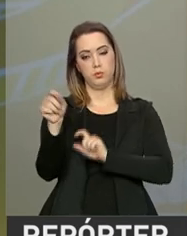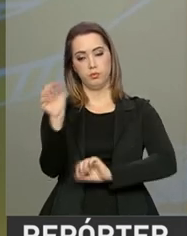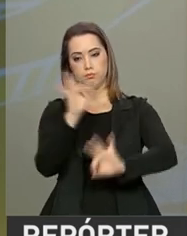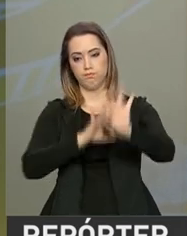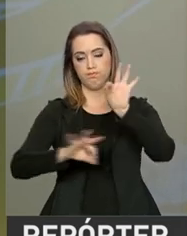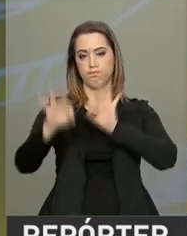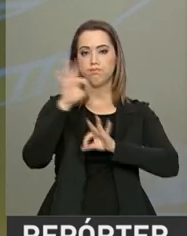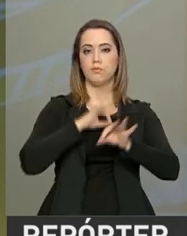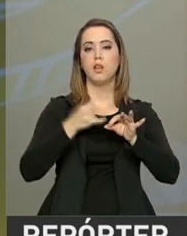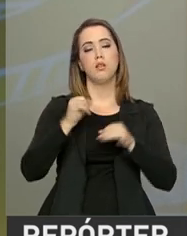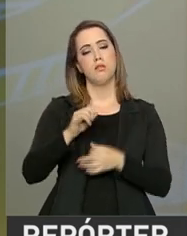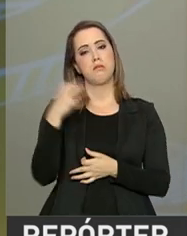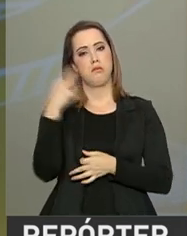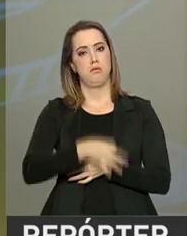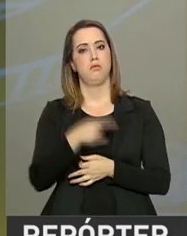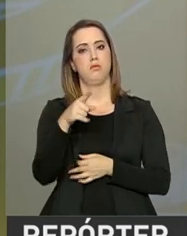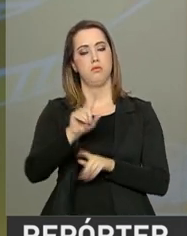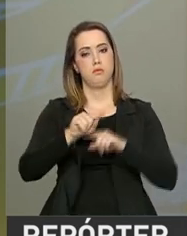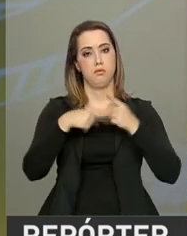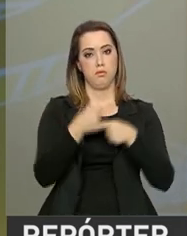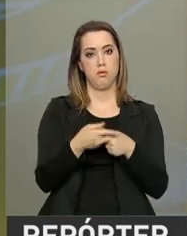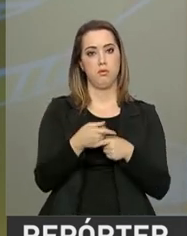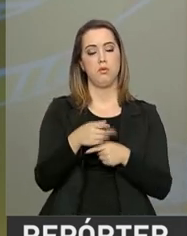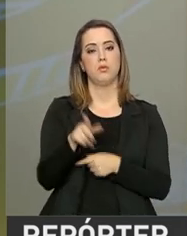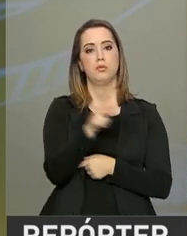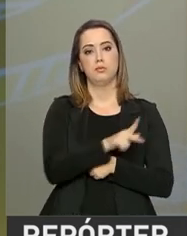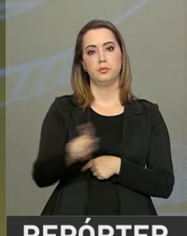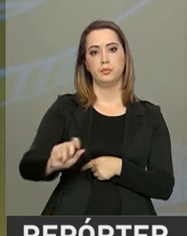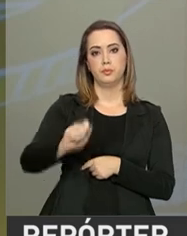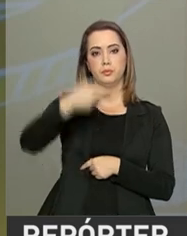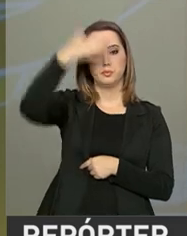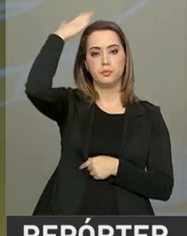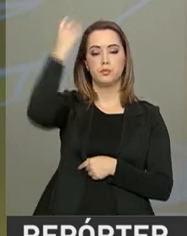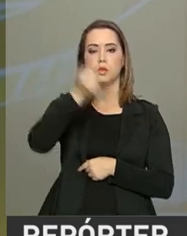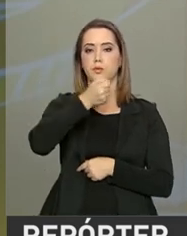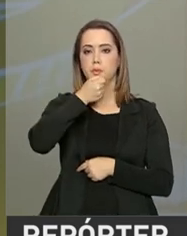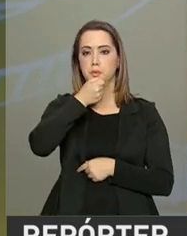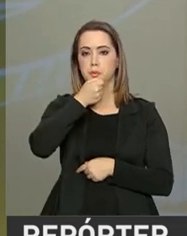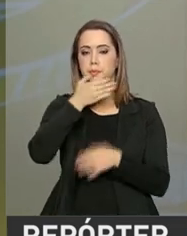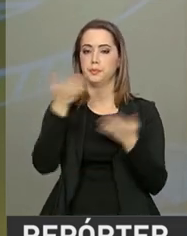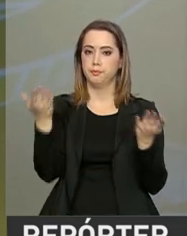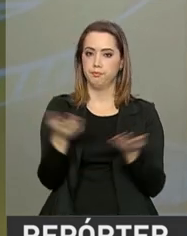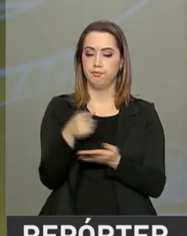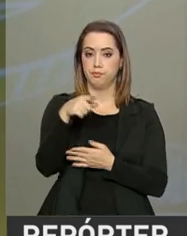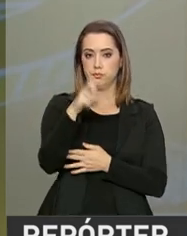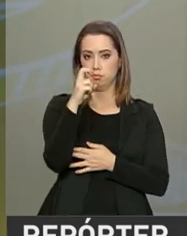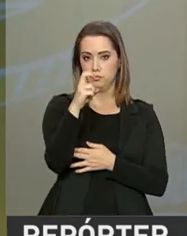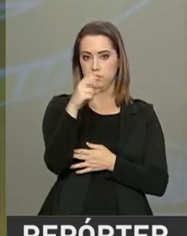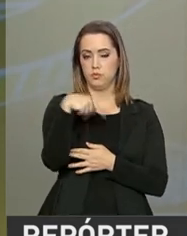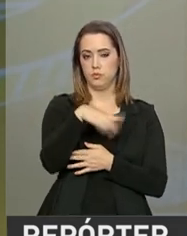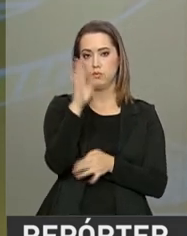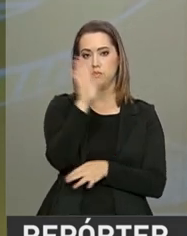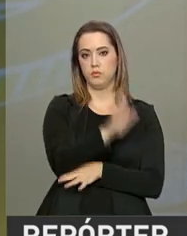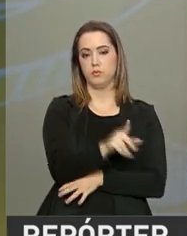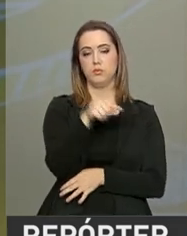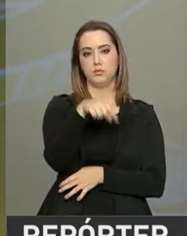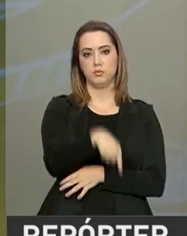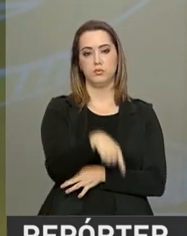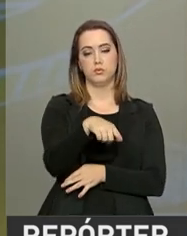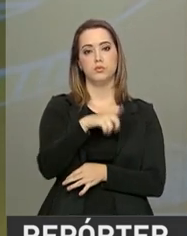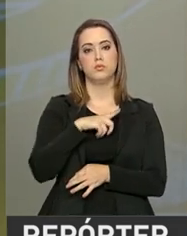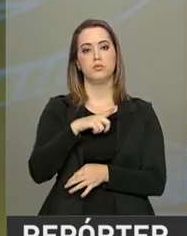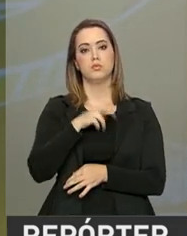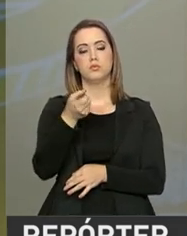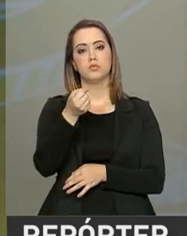o presidente Michel Temer deve dar uma declaração à imprensa. Bom, e às 17h, aqui no Rio Media Center, onde eu estou,